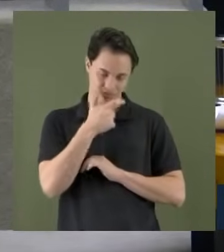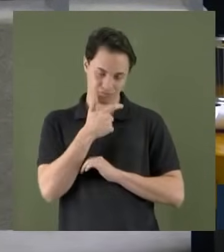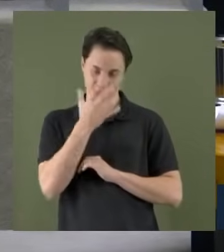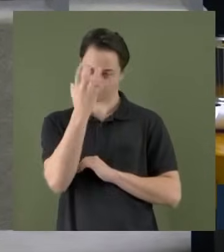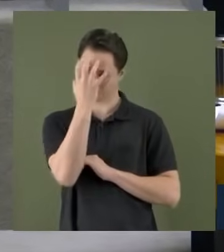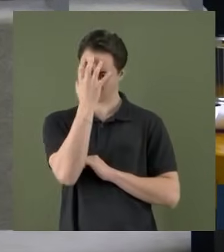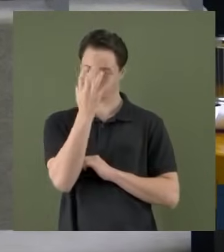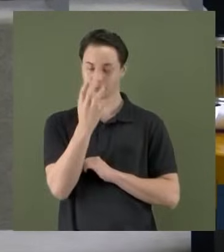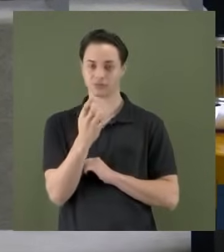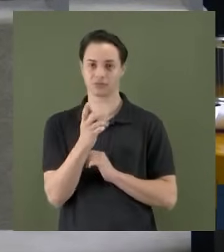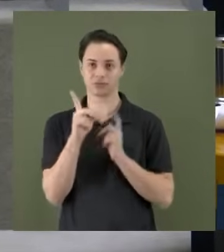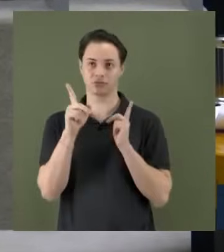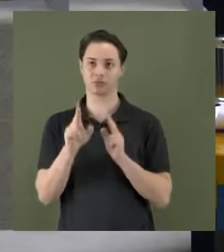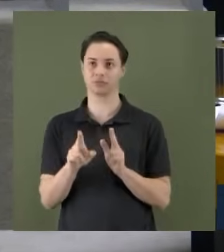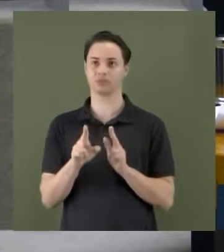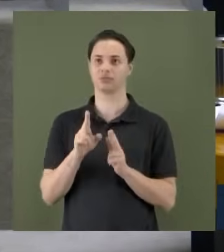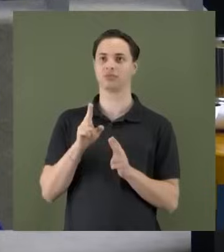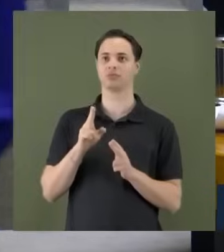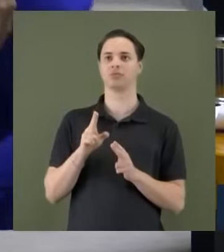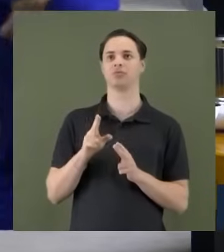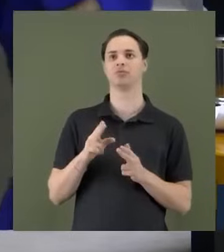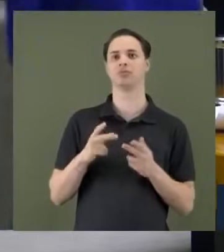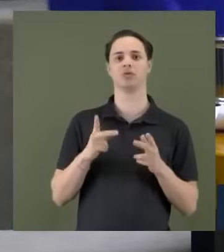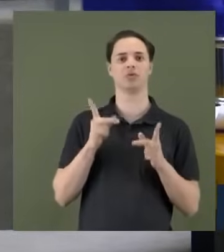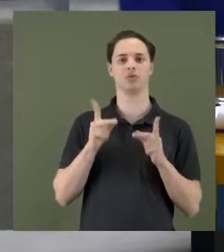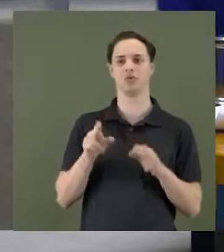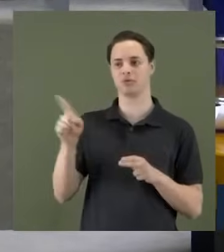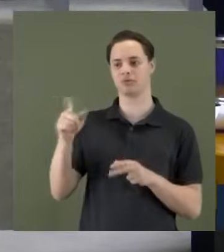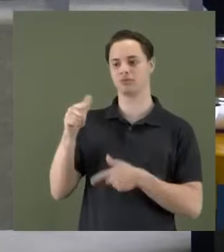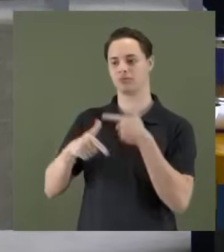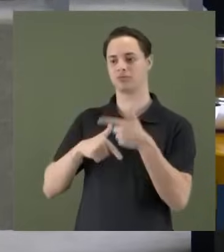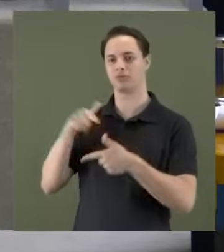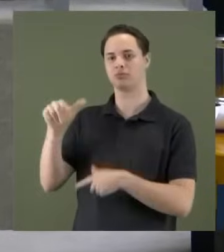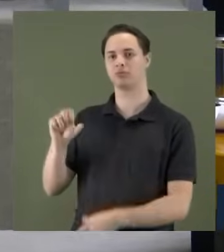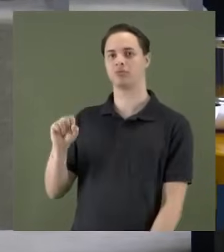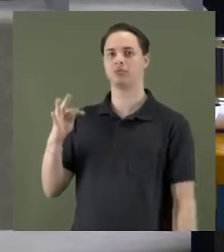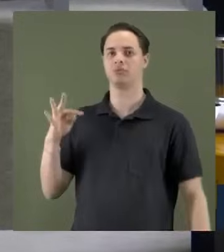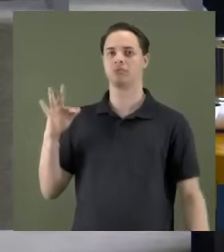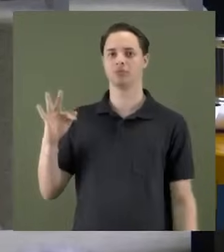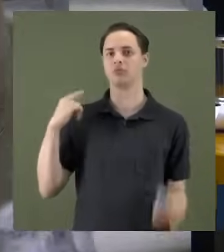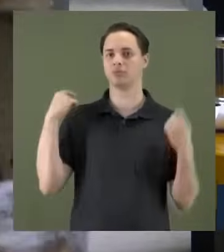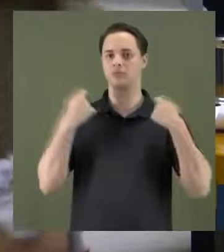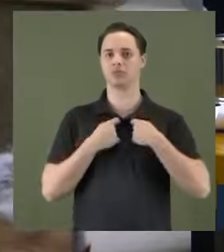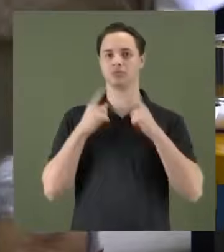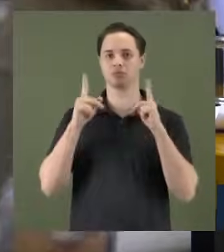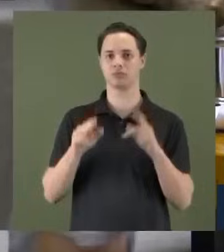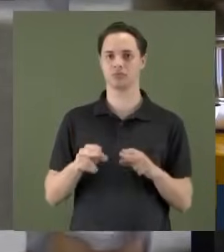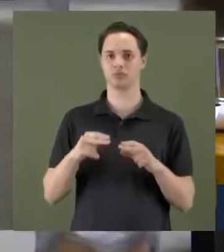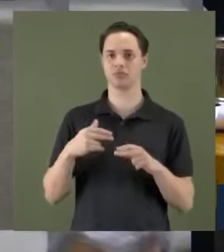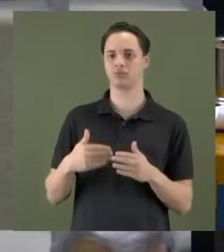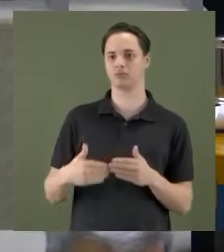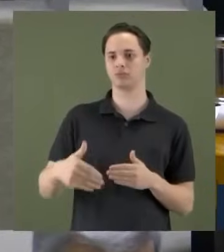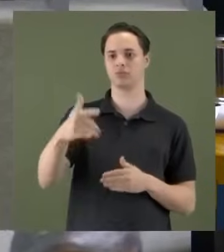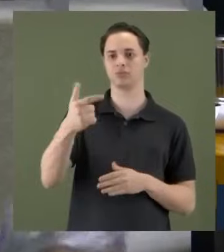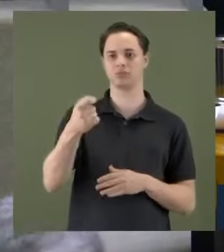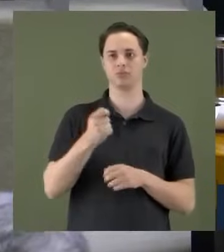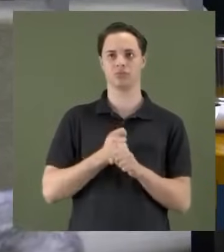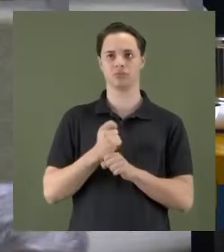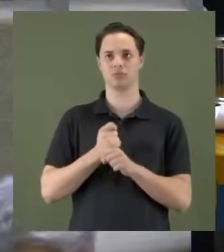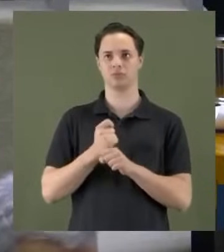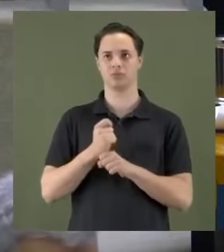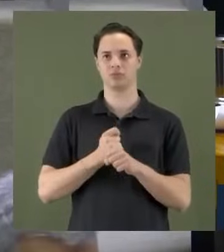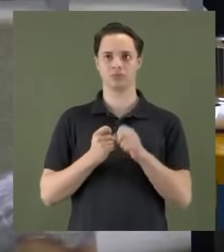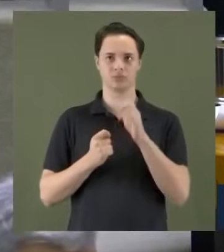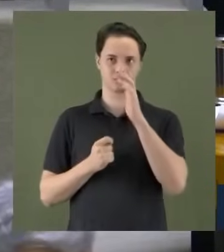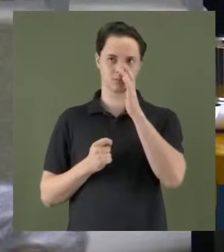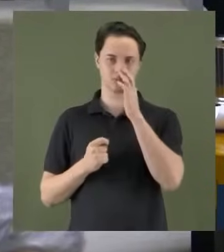Dino seja justamente a roupa que ele possa utilizar, ou a toga que ele vai vestir pelos próximos 20 anos.